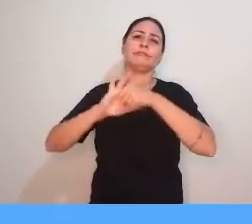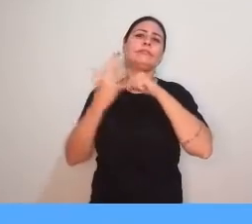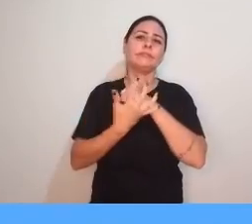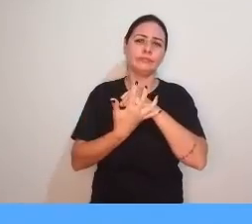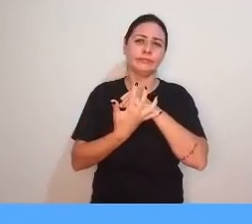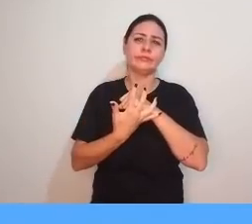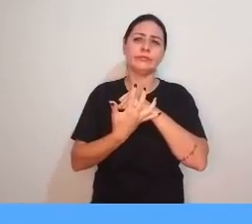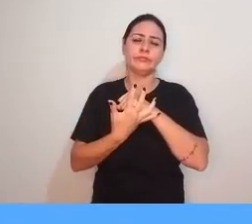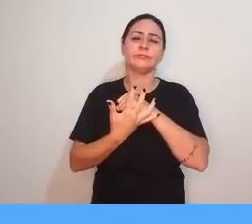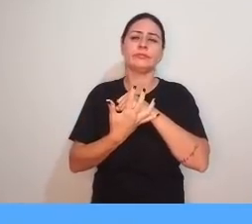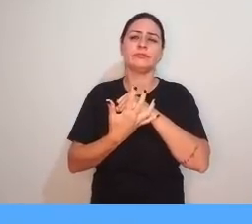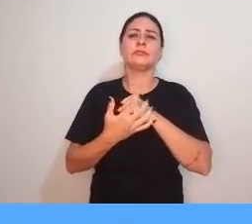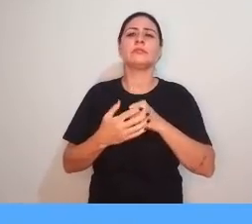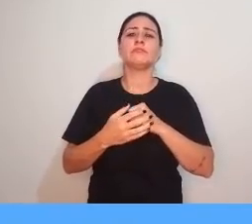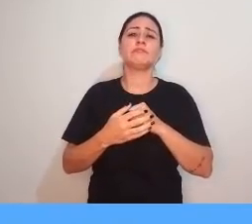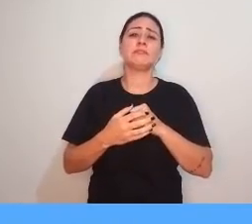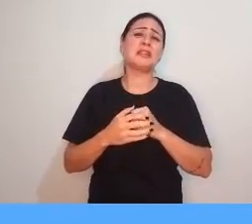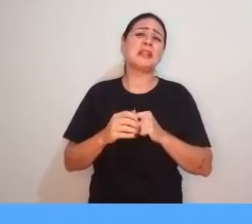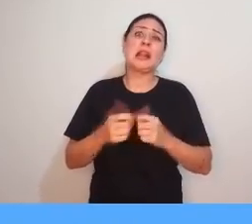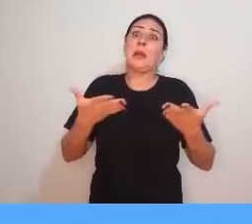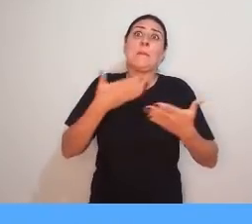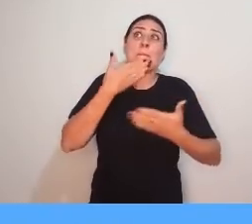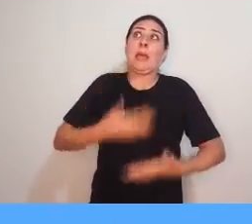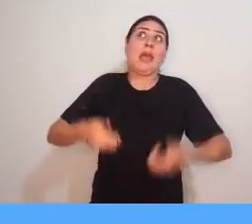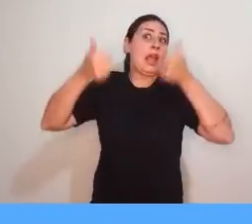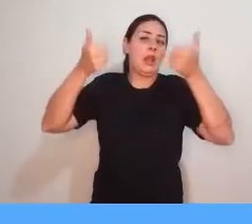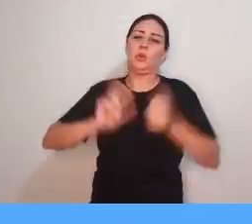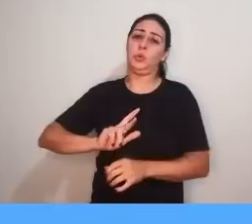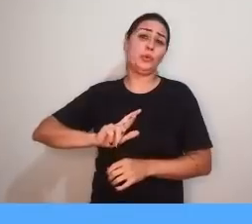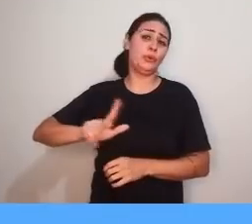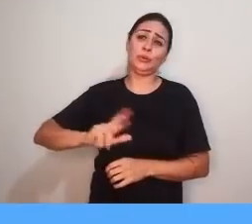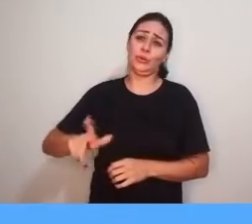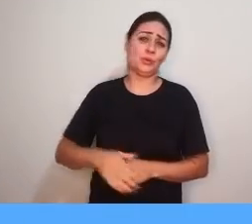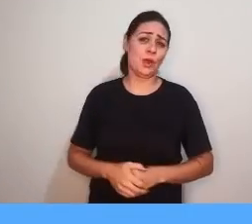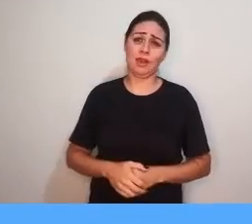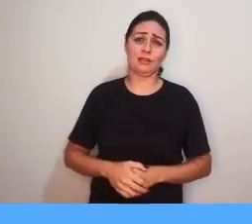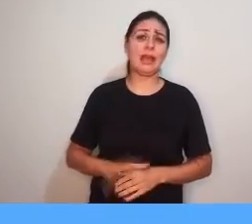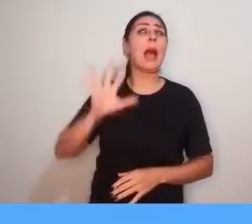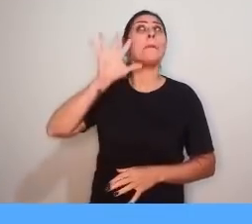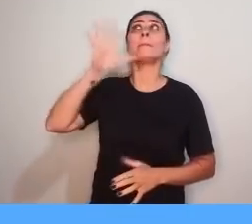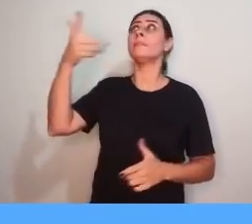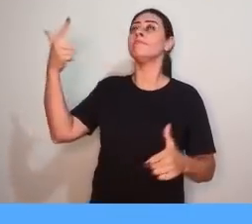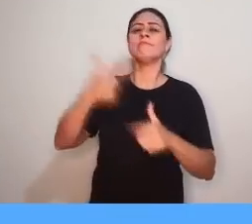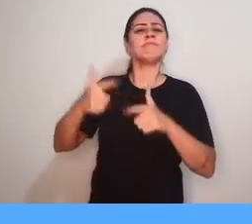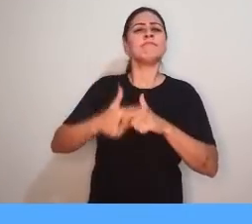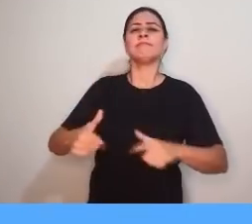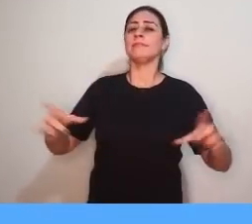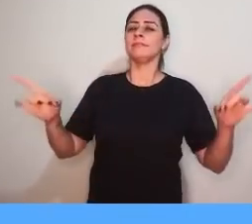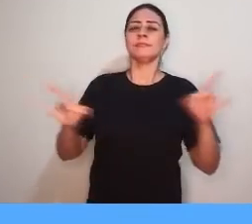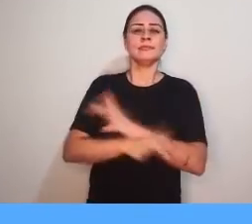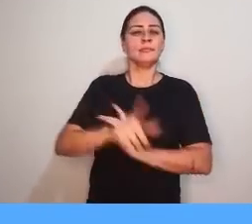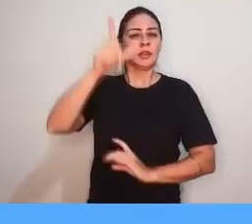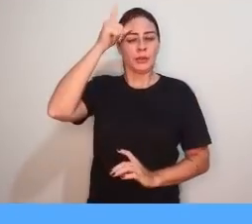Longe de ser o ideal, tá? Longe de ser a solução de todos os problemas, ela é um caminho possível, ela é um caminho